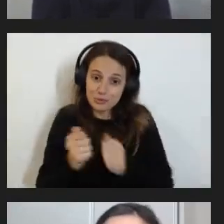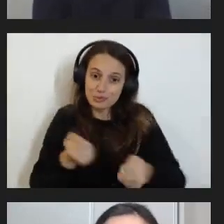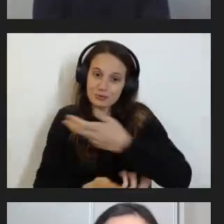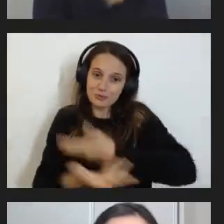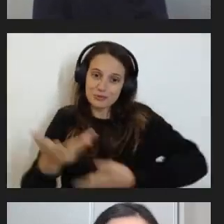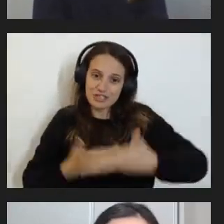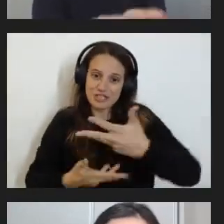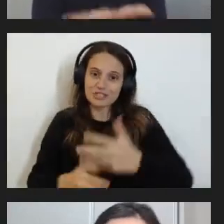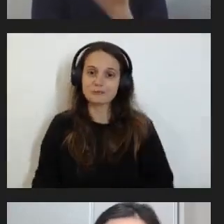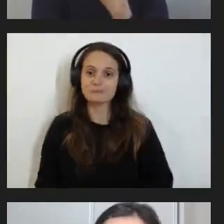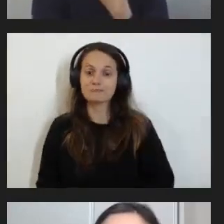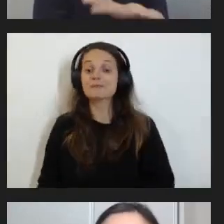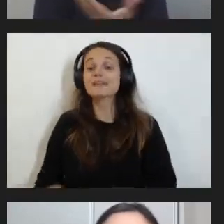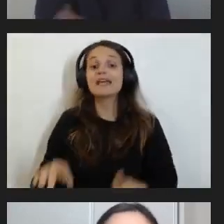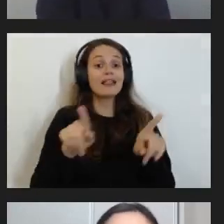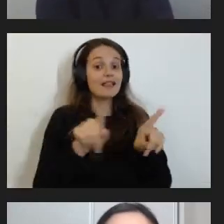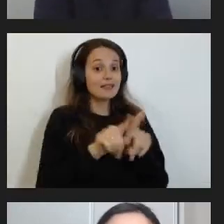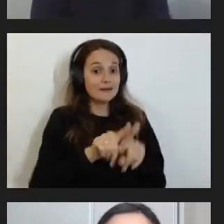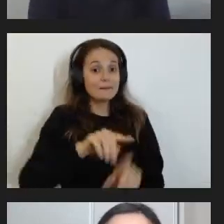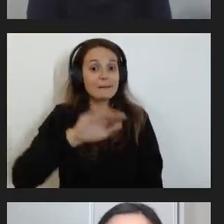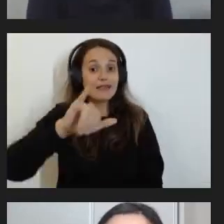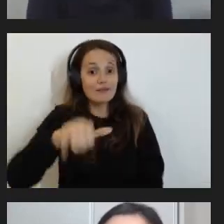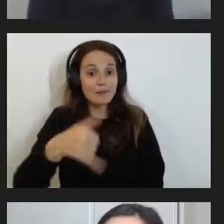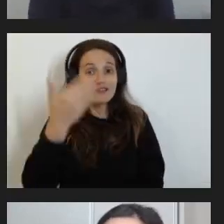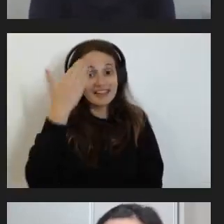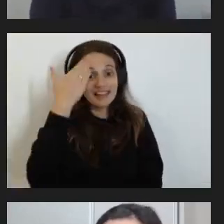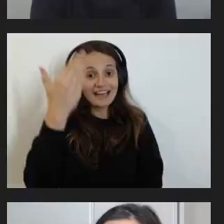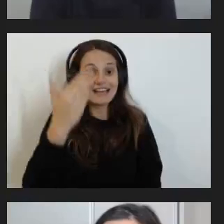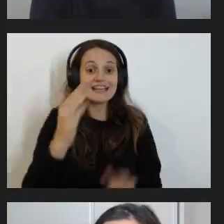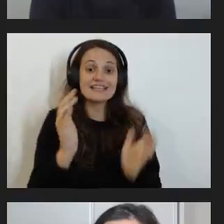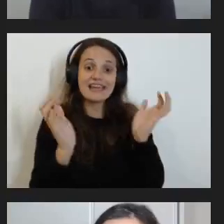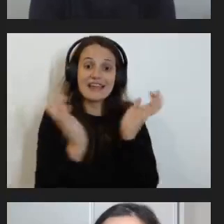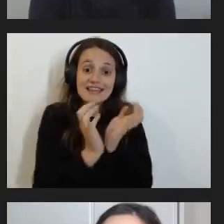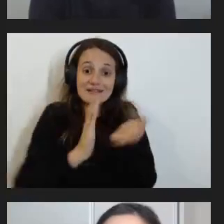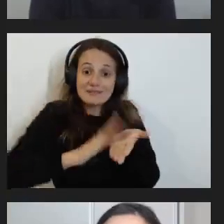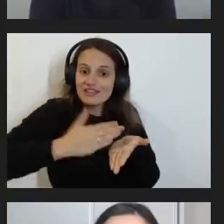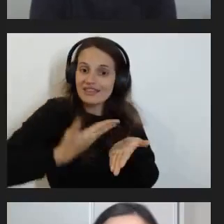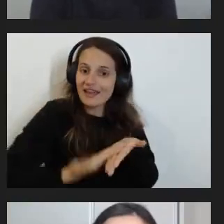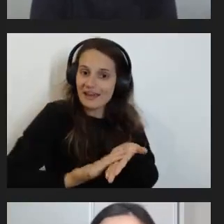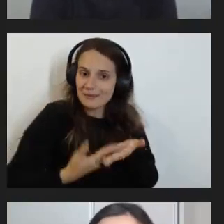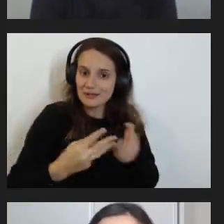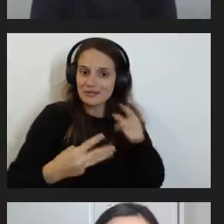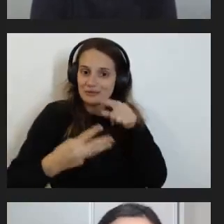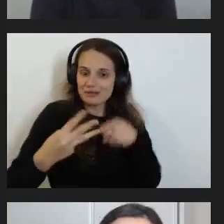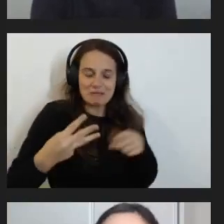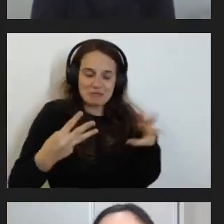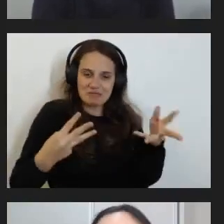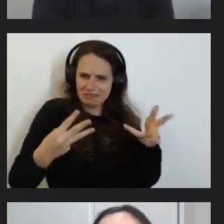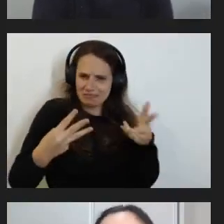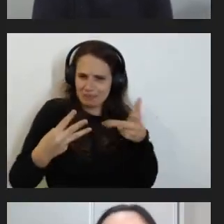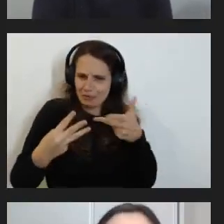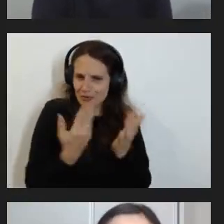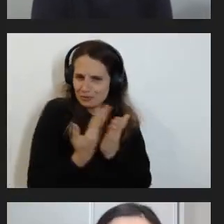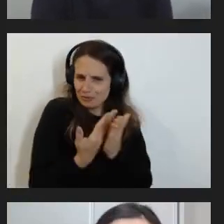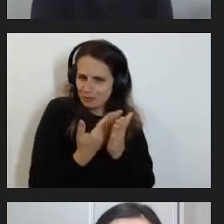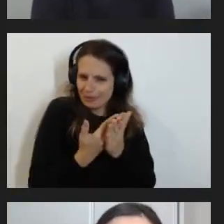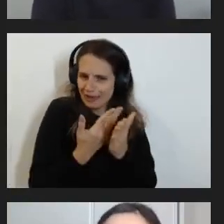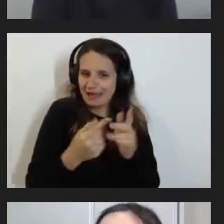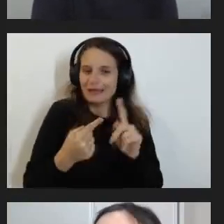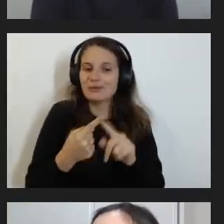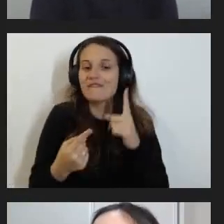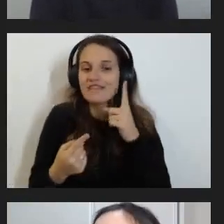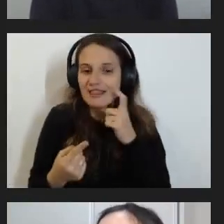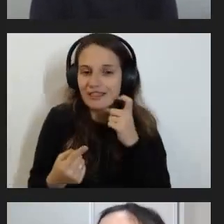foram maravilhosos, Vocês maravilhosos. muito estudados, com todos os sinais maravilhosos.